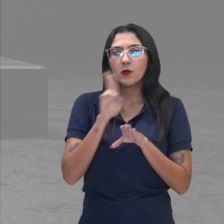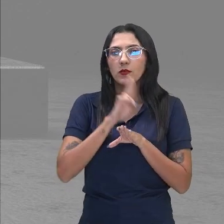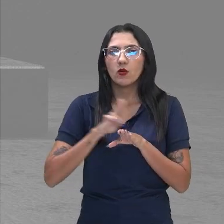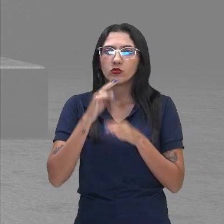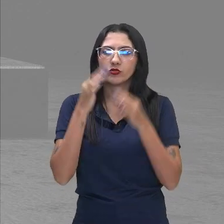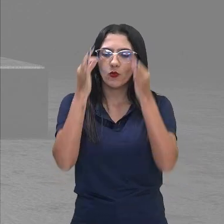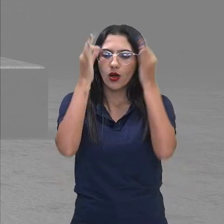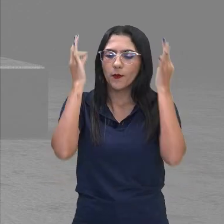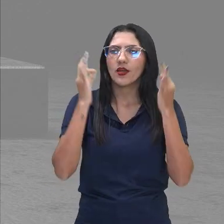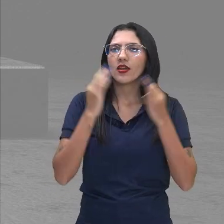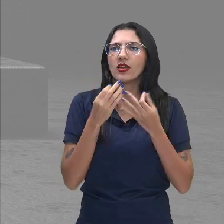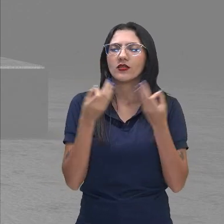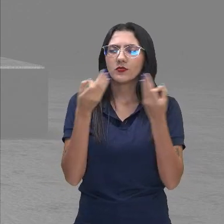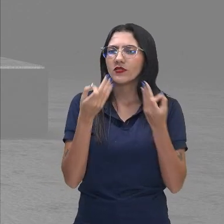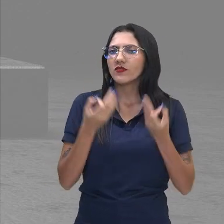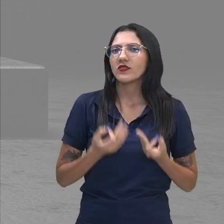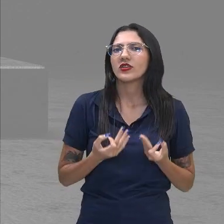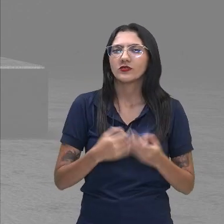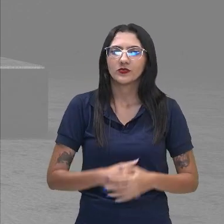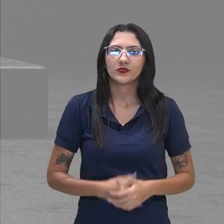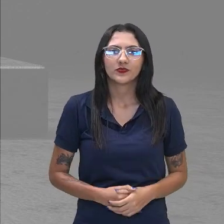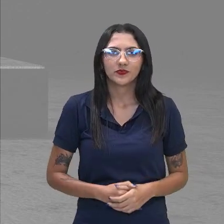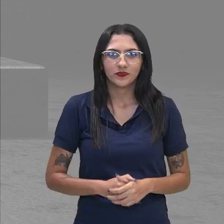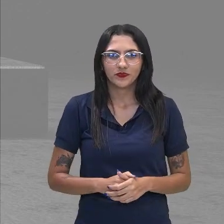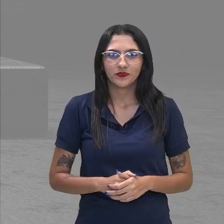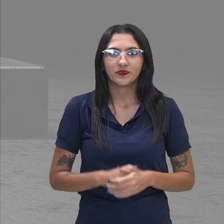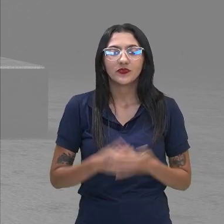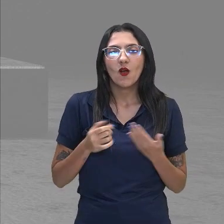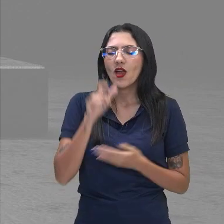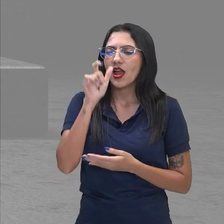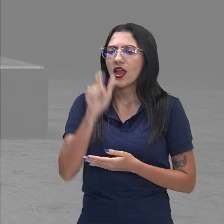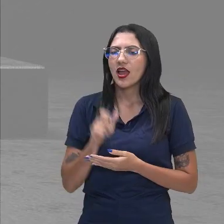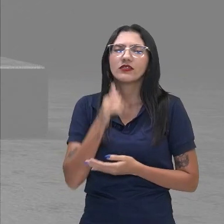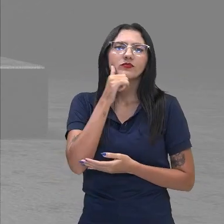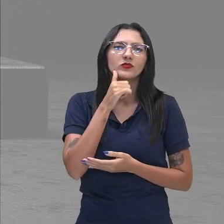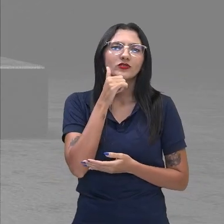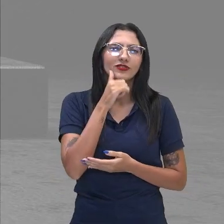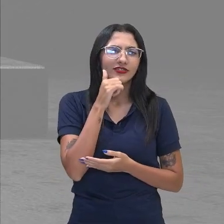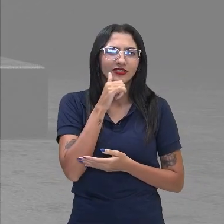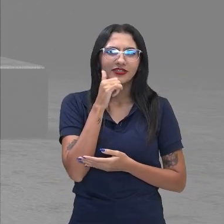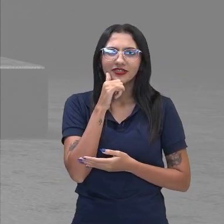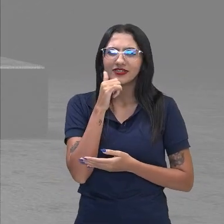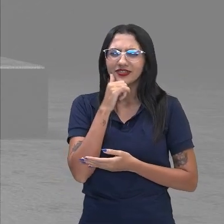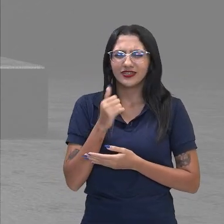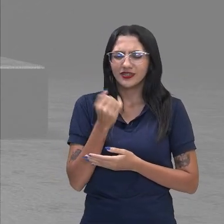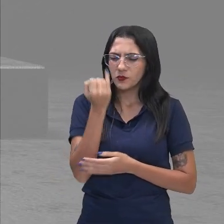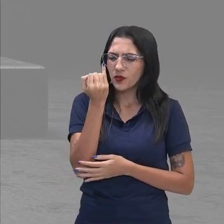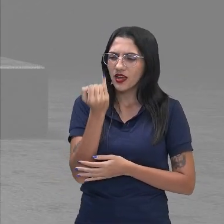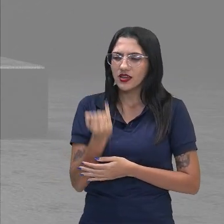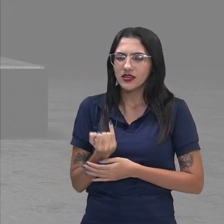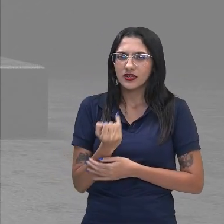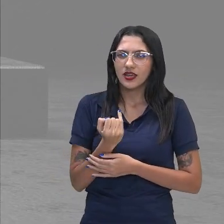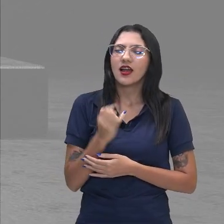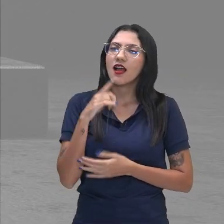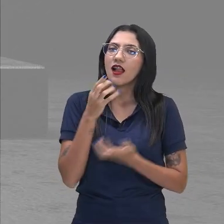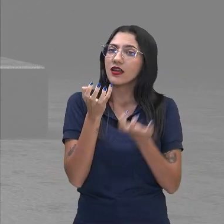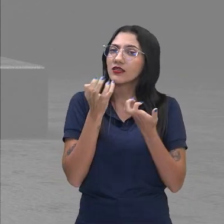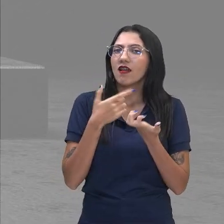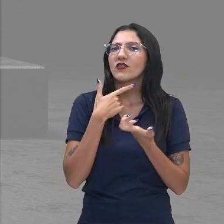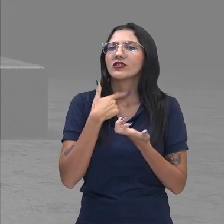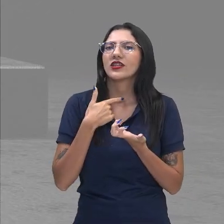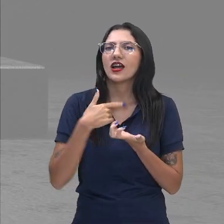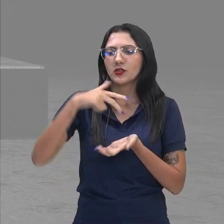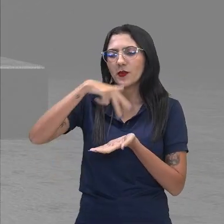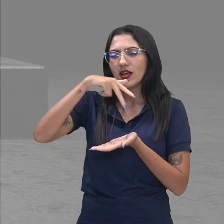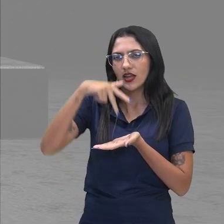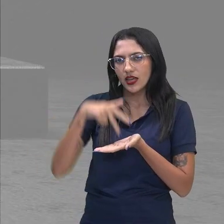e diz que caiu do céu. Esta menina, tão pequenina, quer ser bailarina,